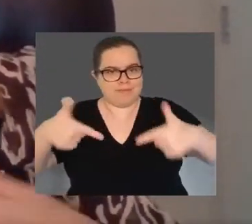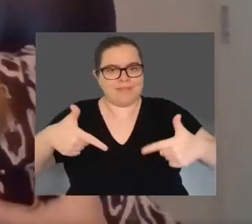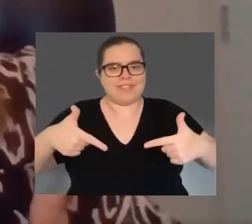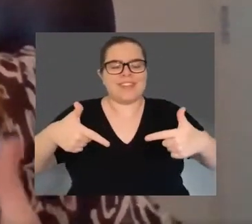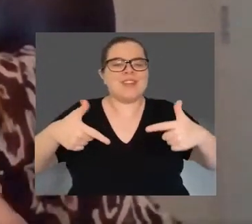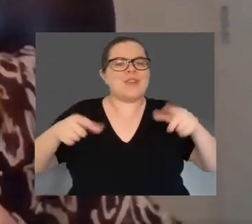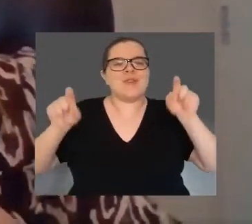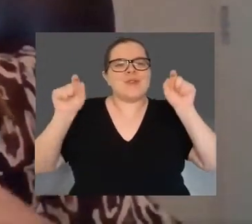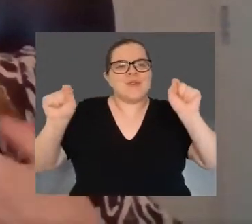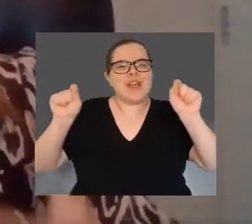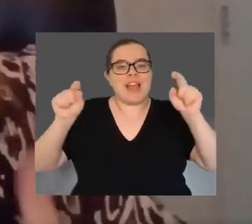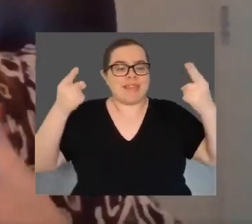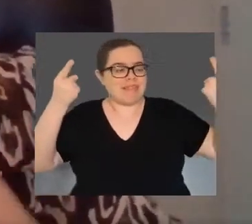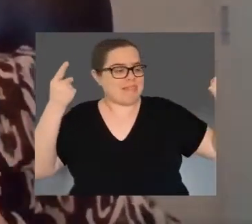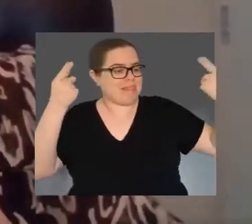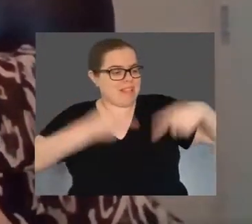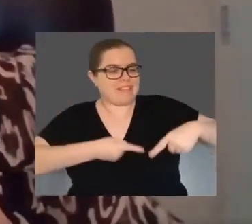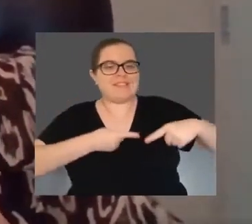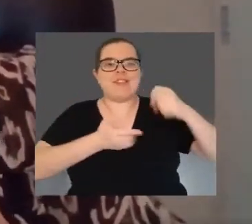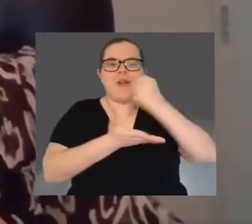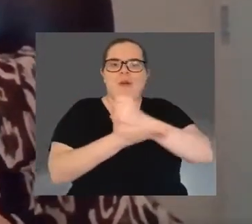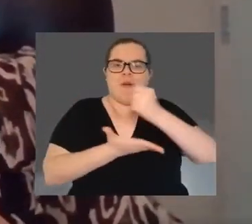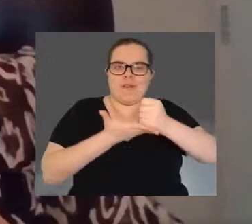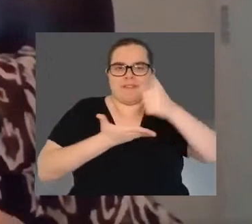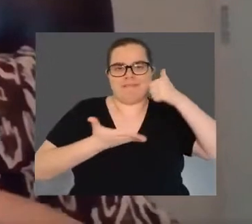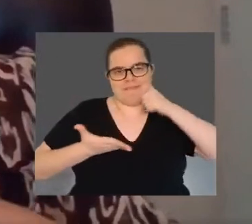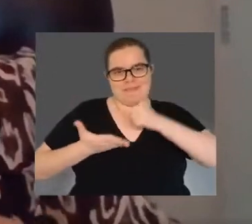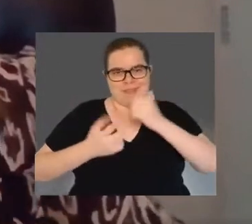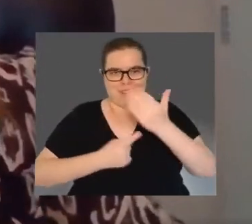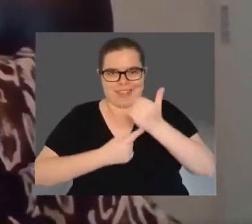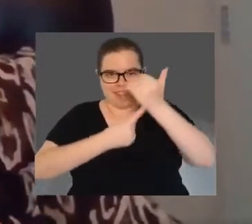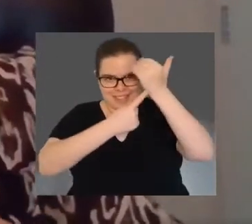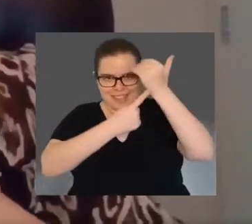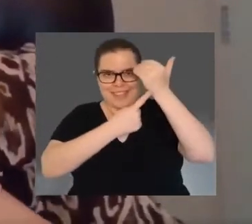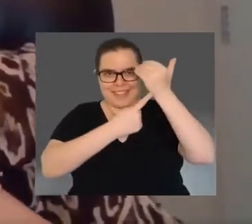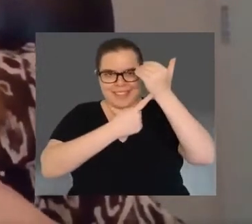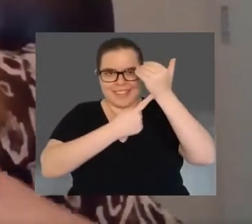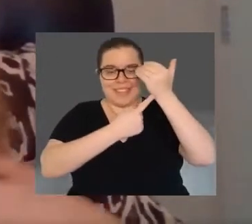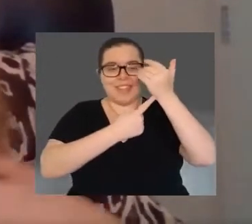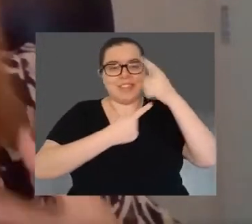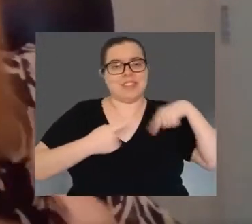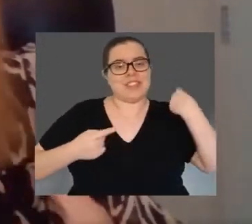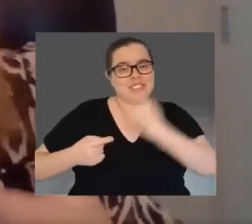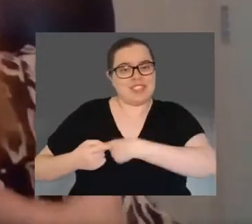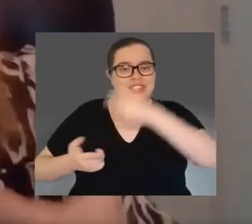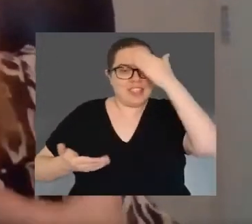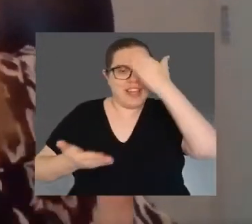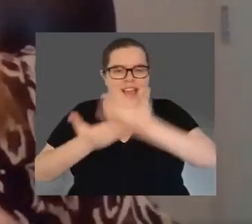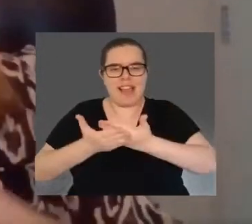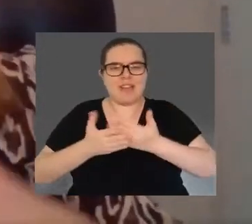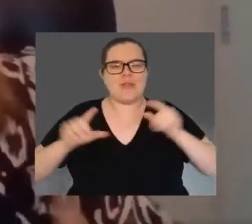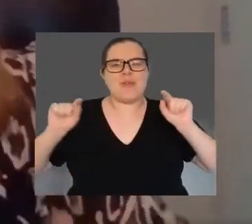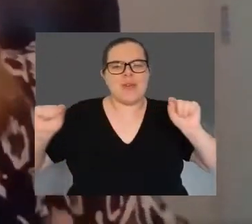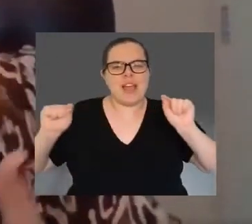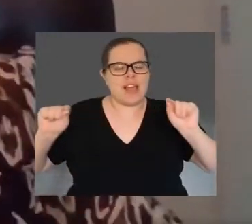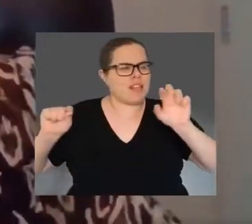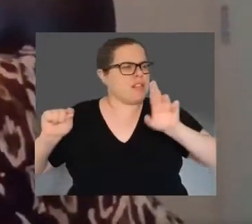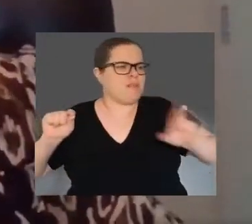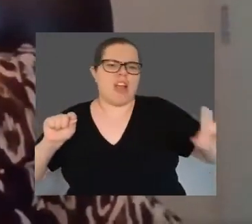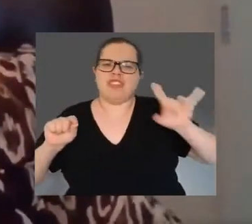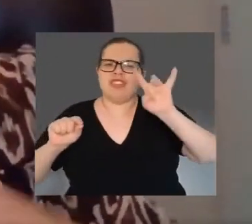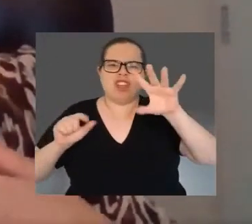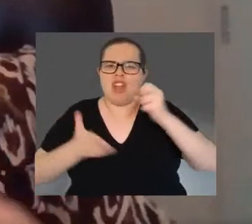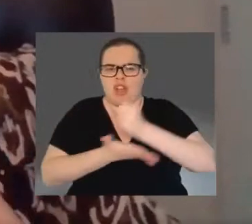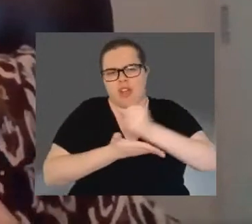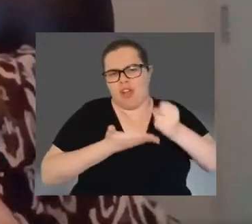E uma delas é o desafio de trazer mulheres para a tecnologia. E o que a gente acredita é mais do que